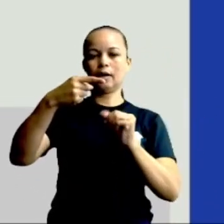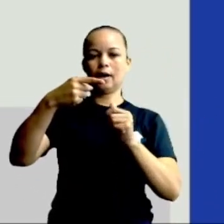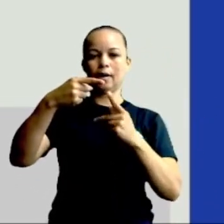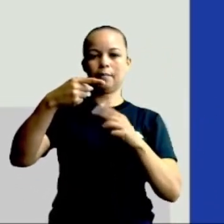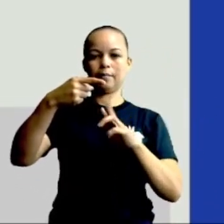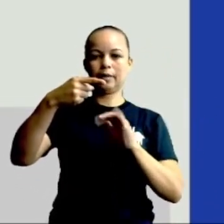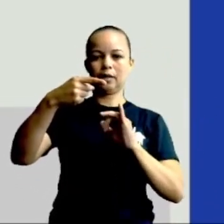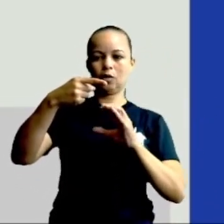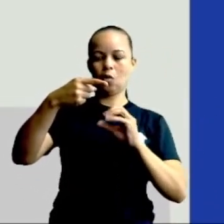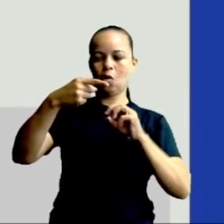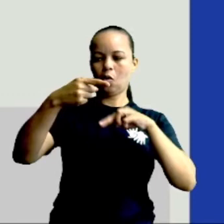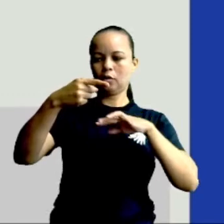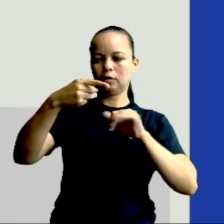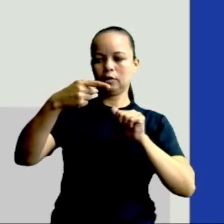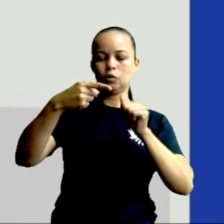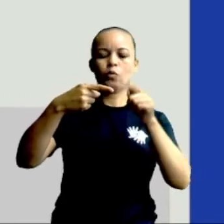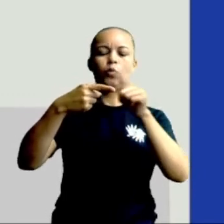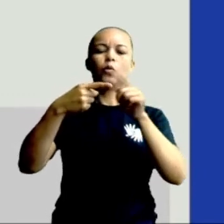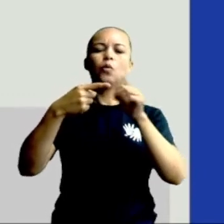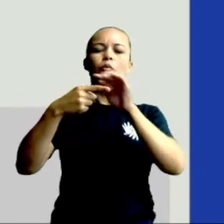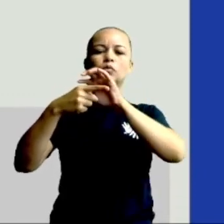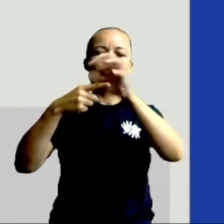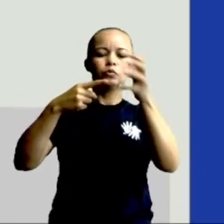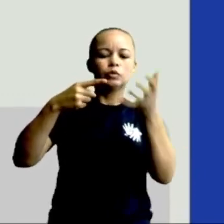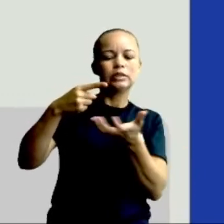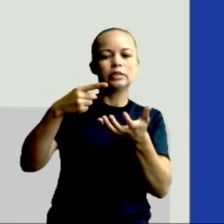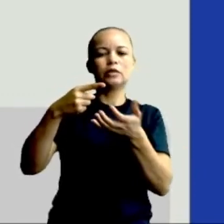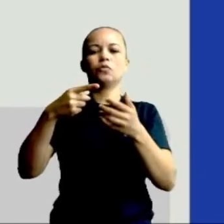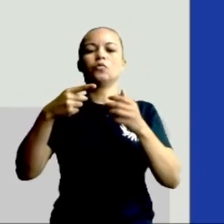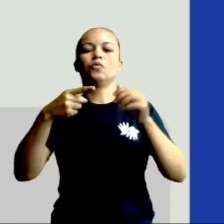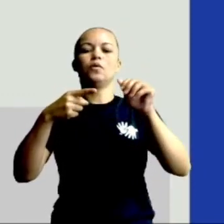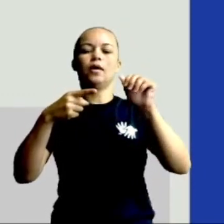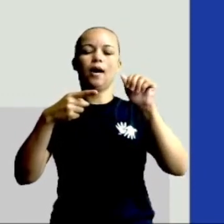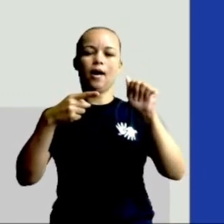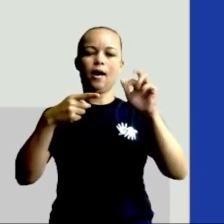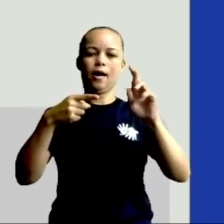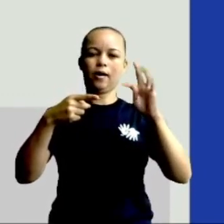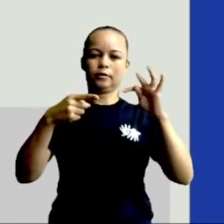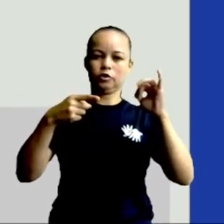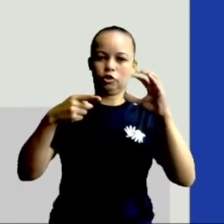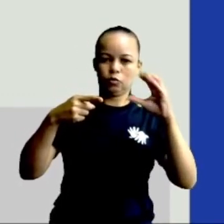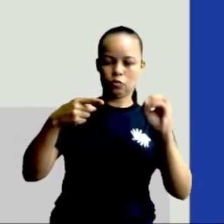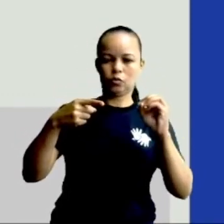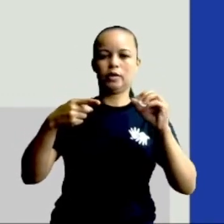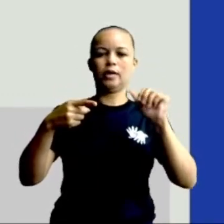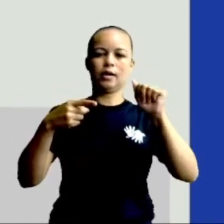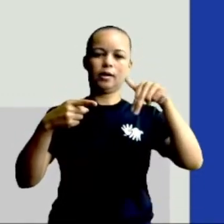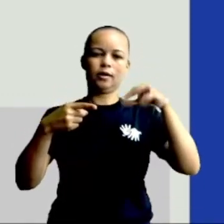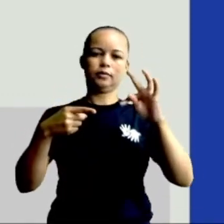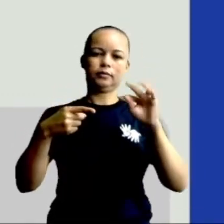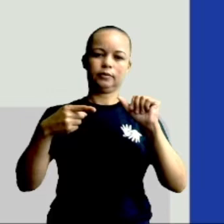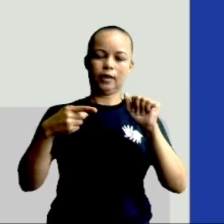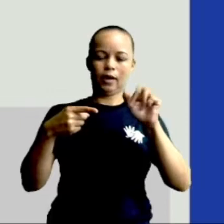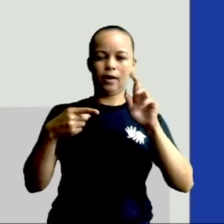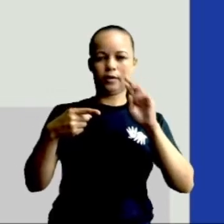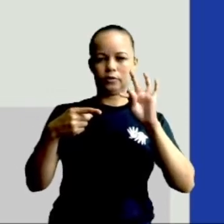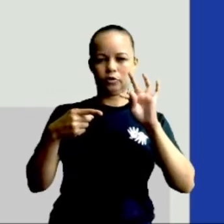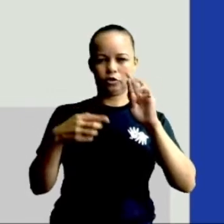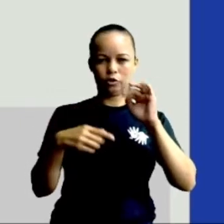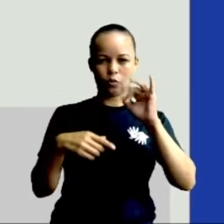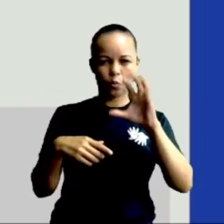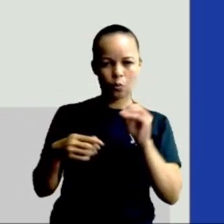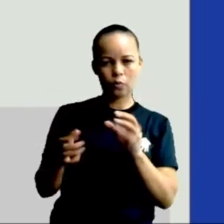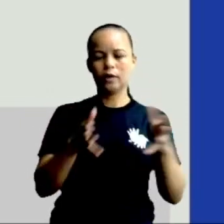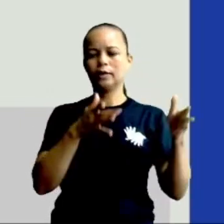o Círculo Polar Ártico e o Círculo Polar Antártico. A posição dos paralelos no globo